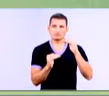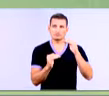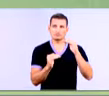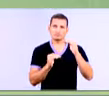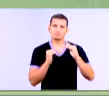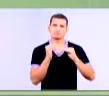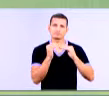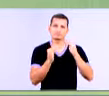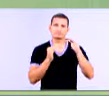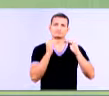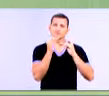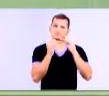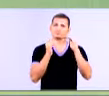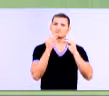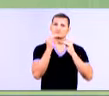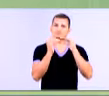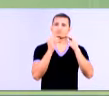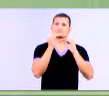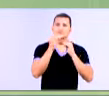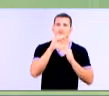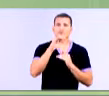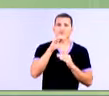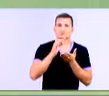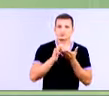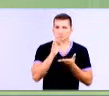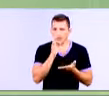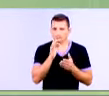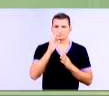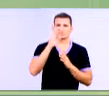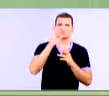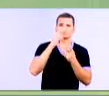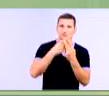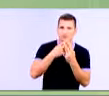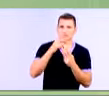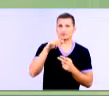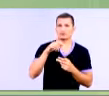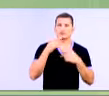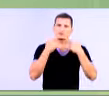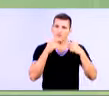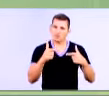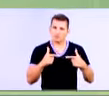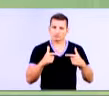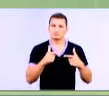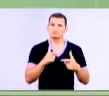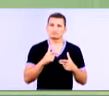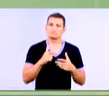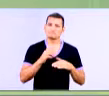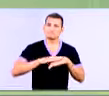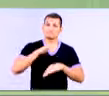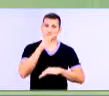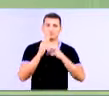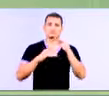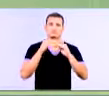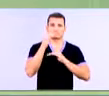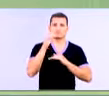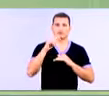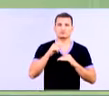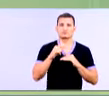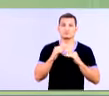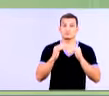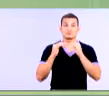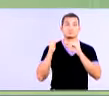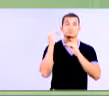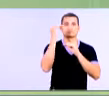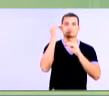foi evoluindo, né? Java, C Sharp, eles são linguagens bem bem mais evoluídas, são linguagens de alto